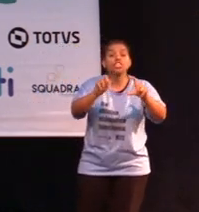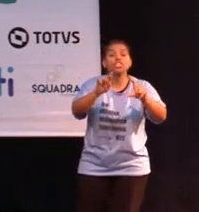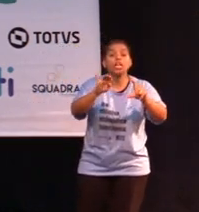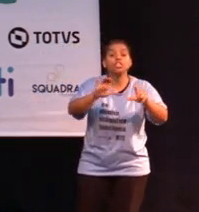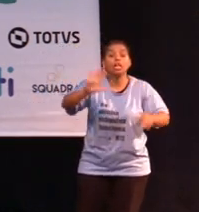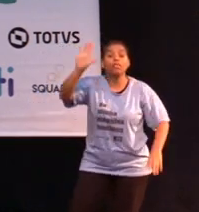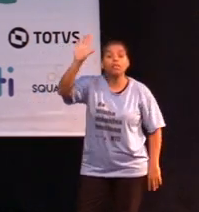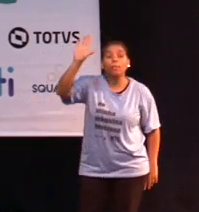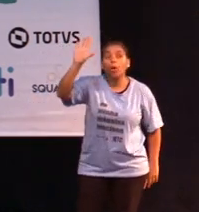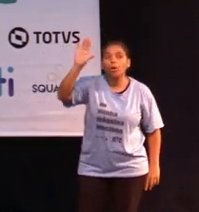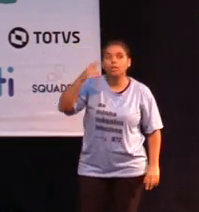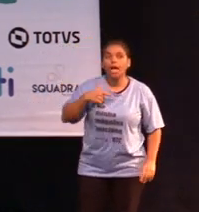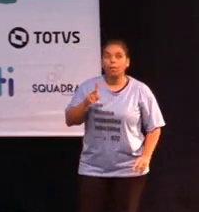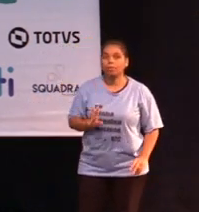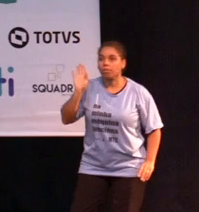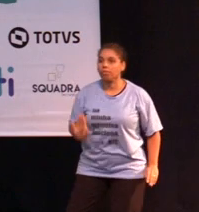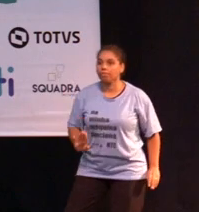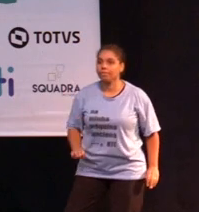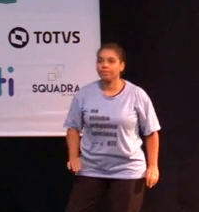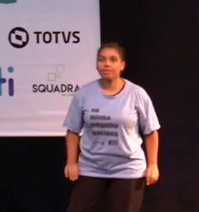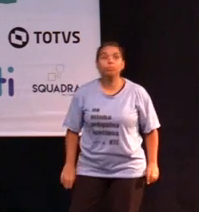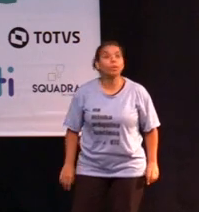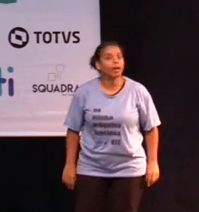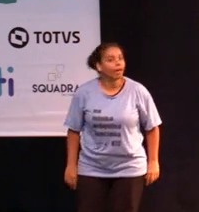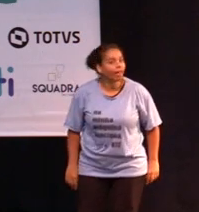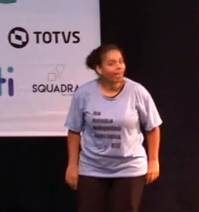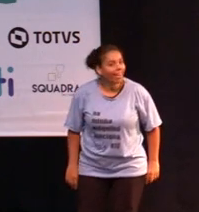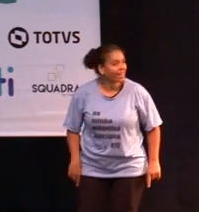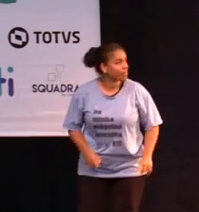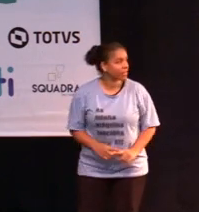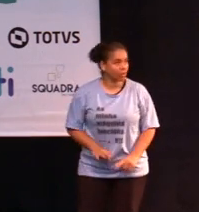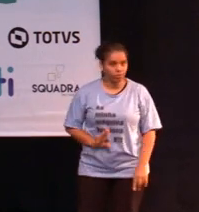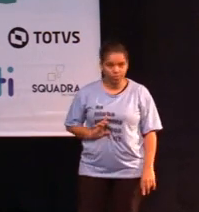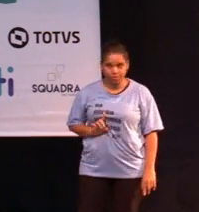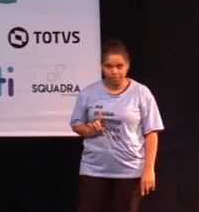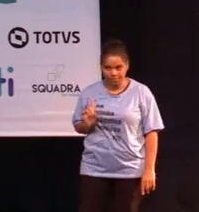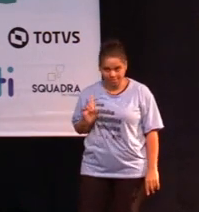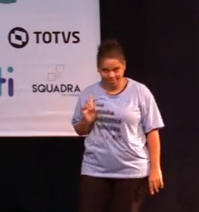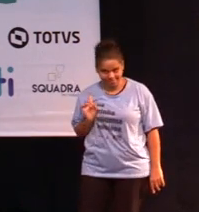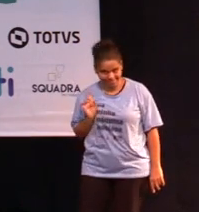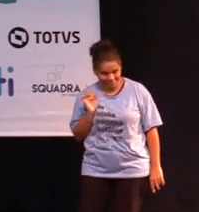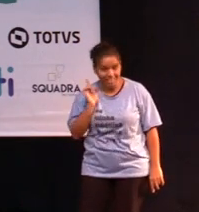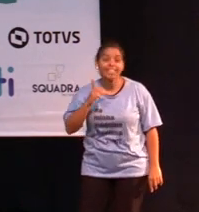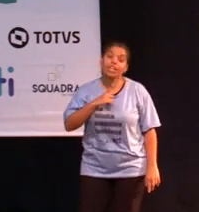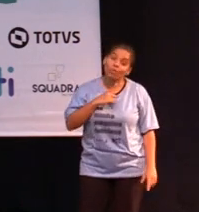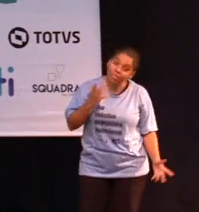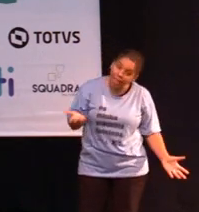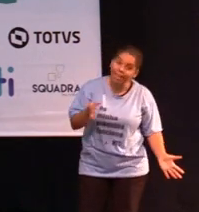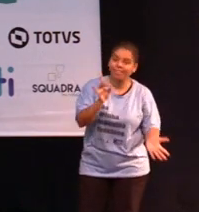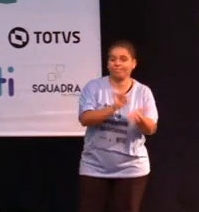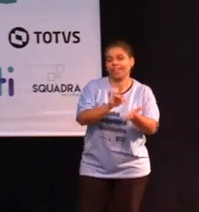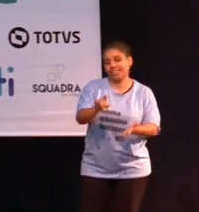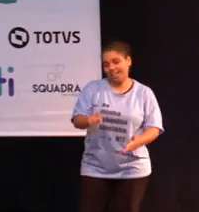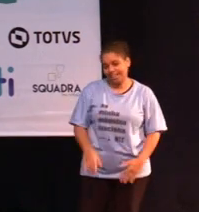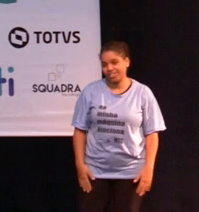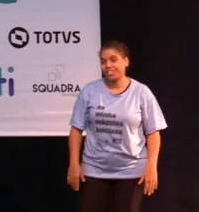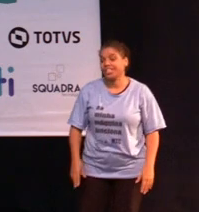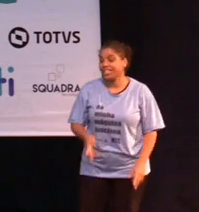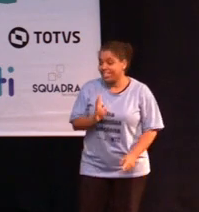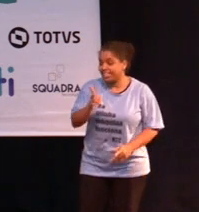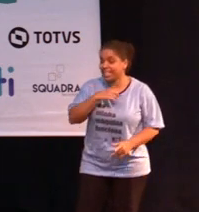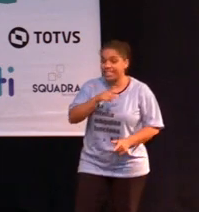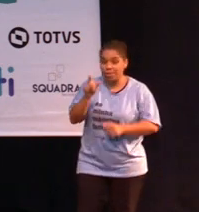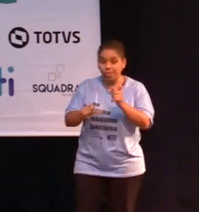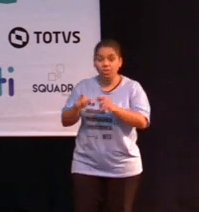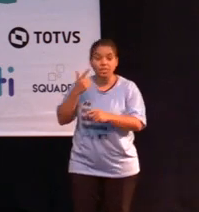alguns levantaram muito rápido o levantar assim eu tenho isso é verdade eu tenho sei que tem gente que não teve